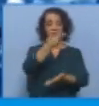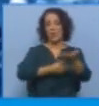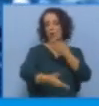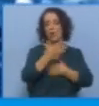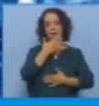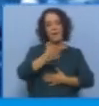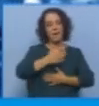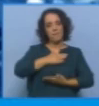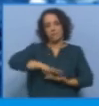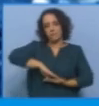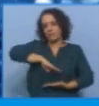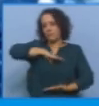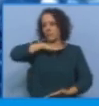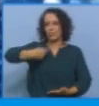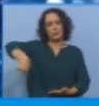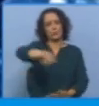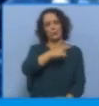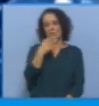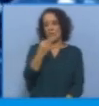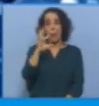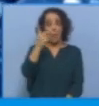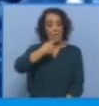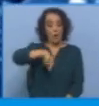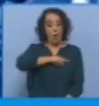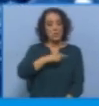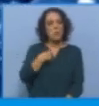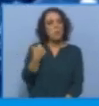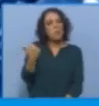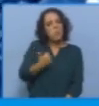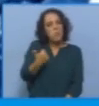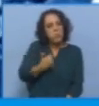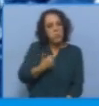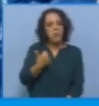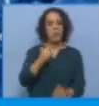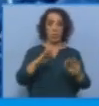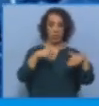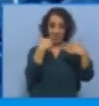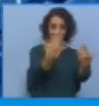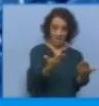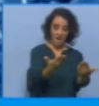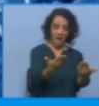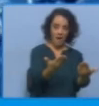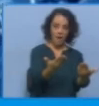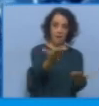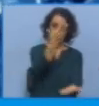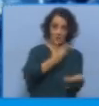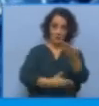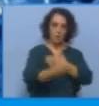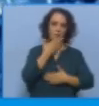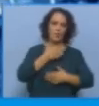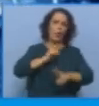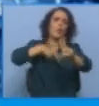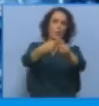nós temos esta experiência. Quando somos generosos, a generosidade reduplica-se a nosso